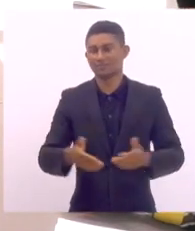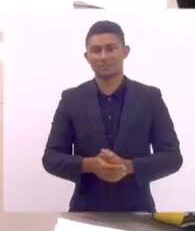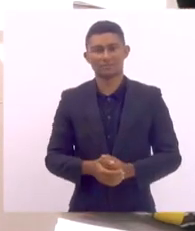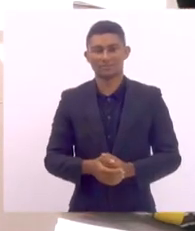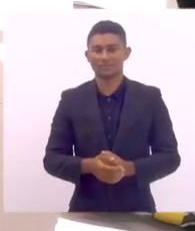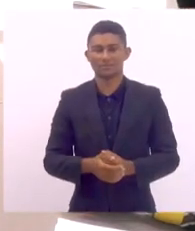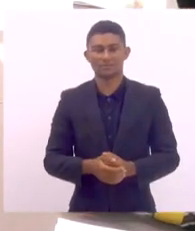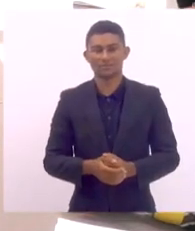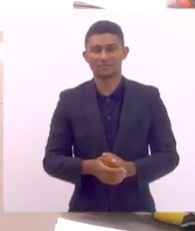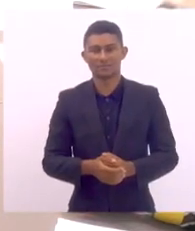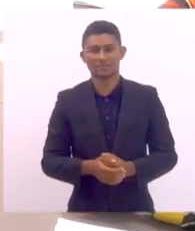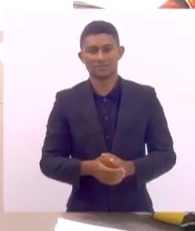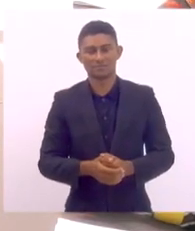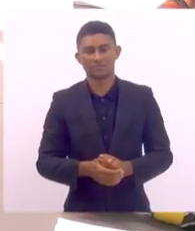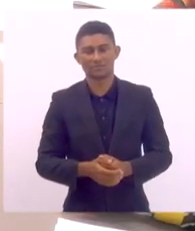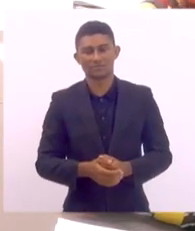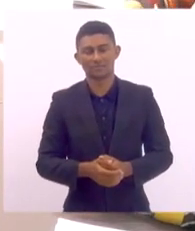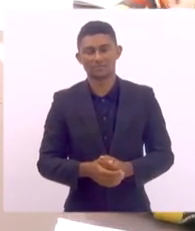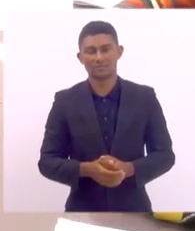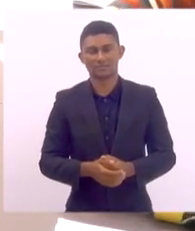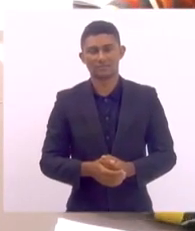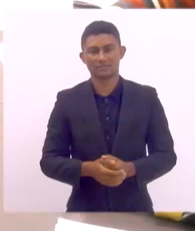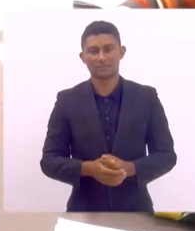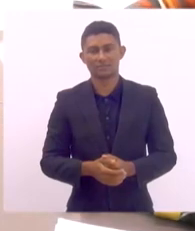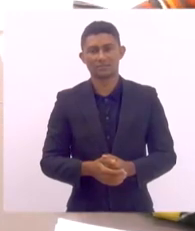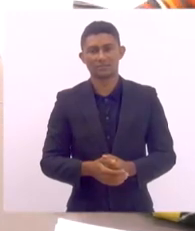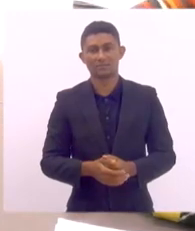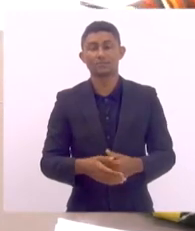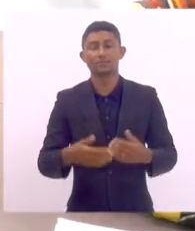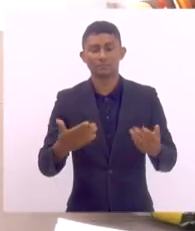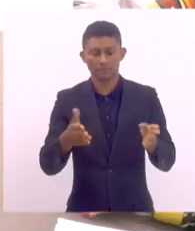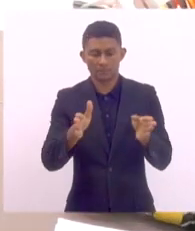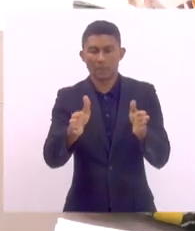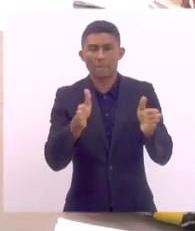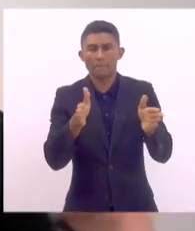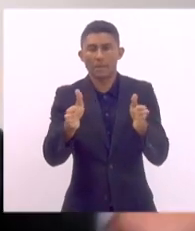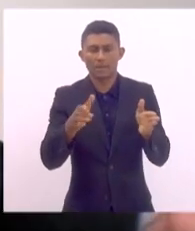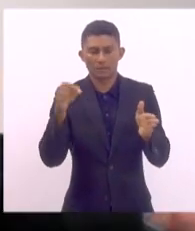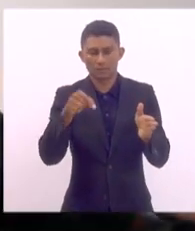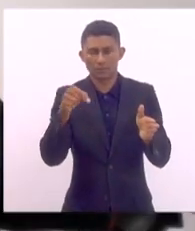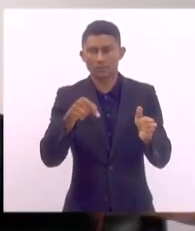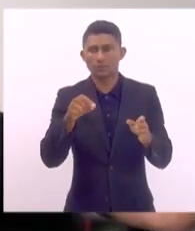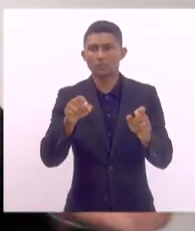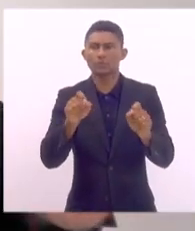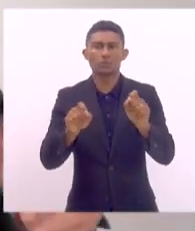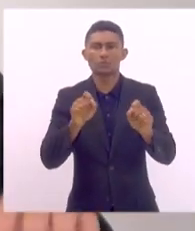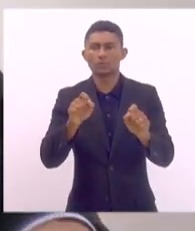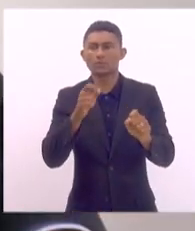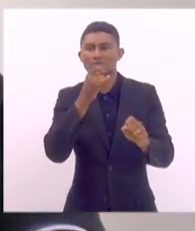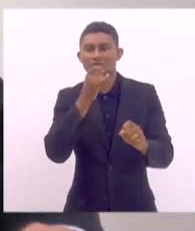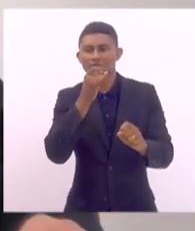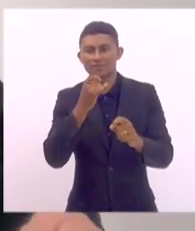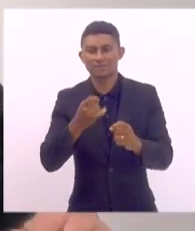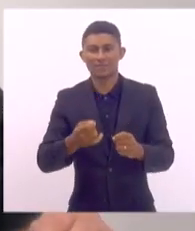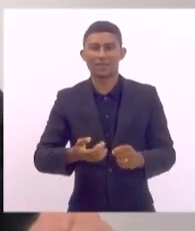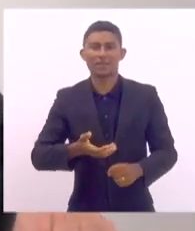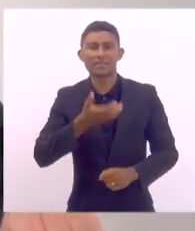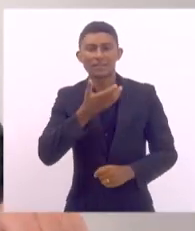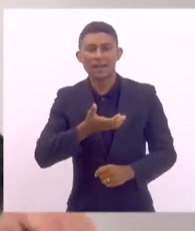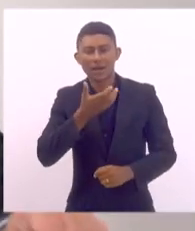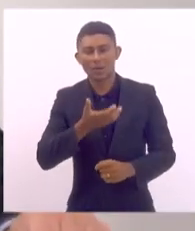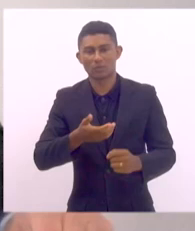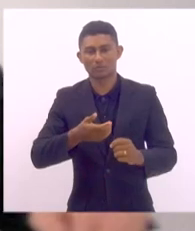aquela que é enforcada. No o período de entre as comemorações do Natal e Ano Novo, daqui a pouco a administração pública pode fazer